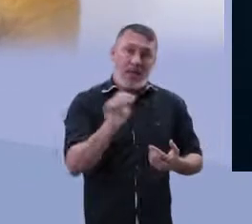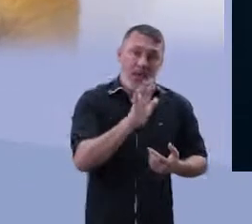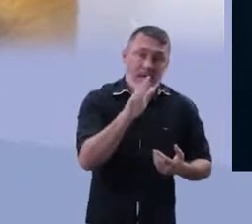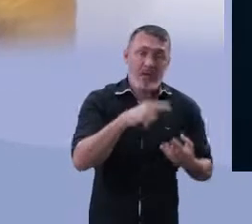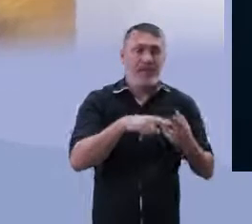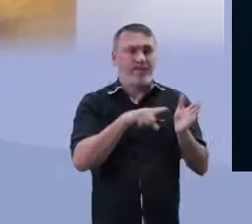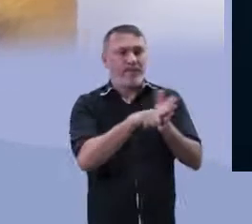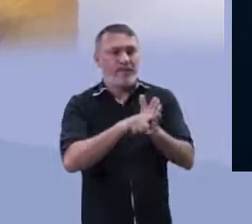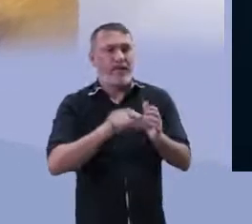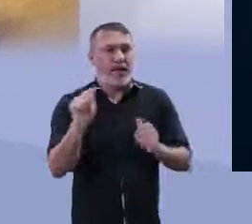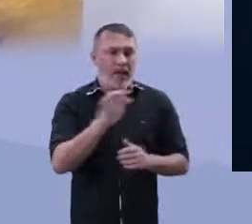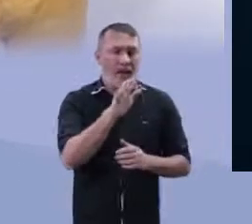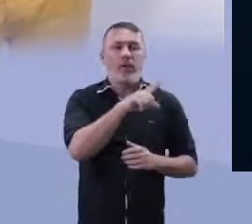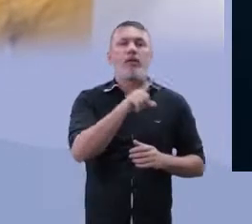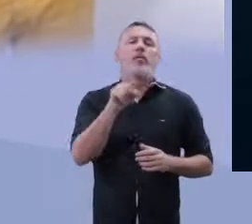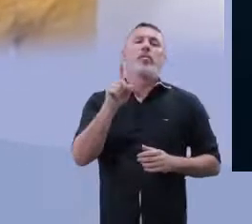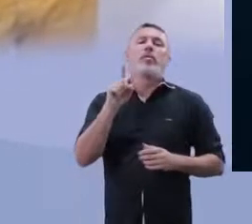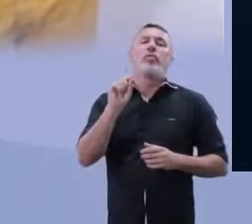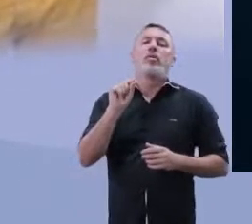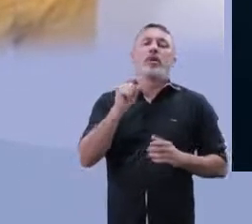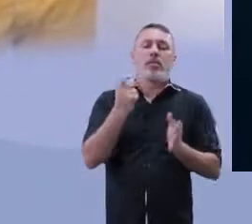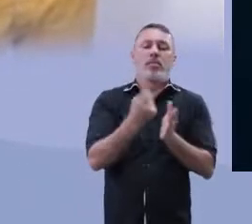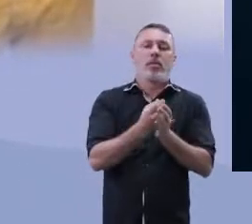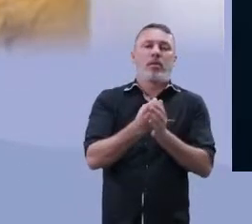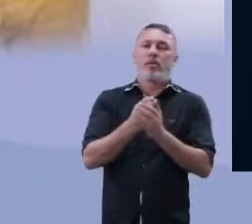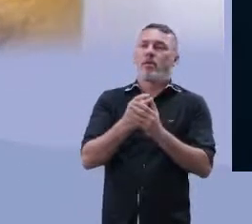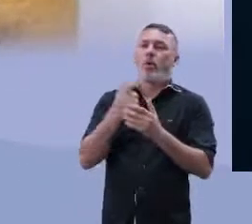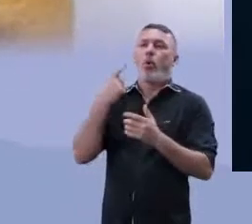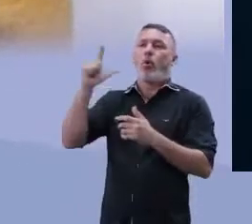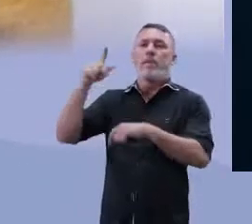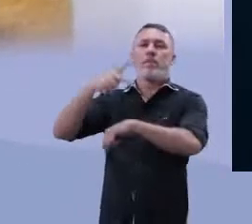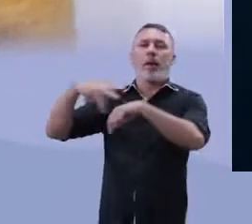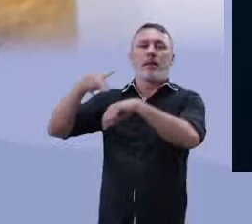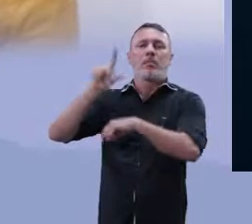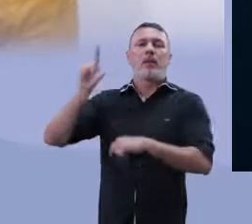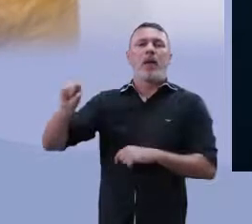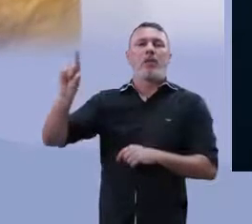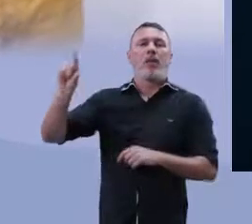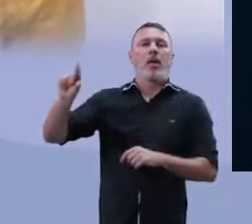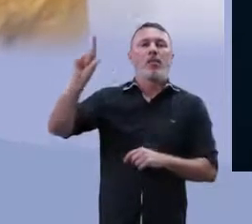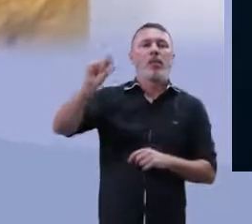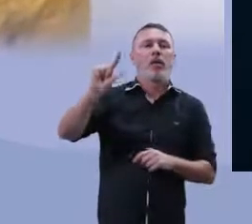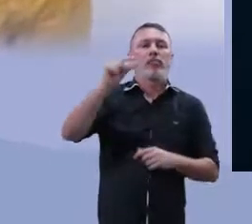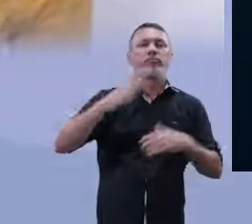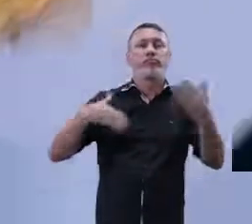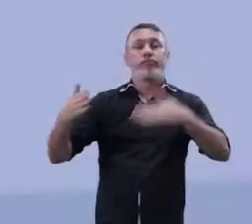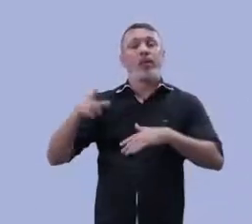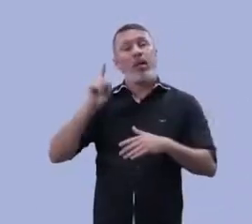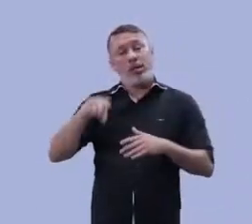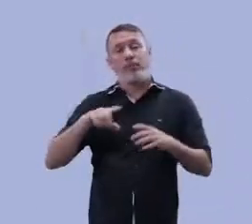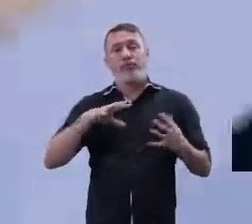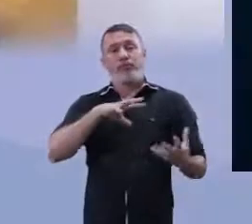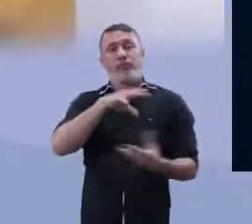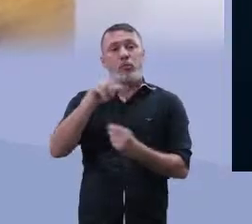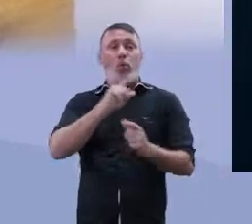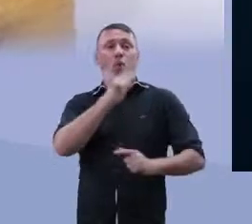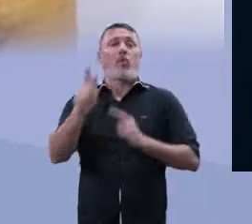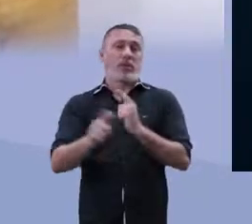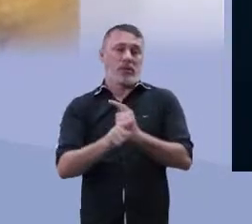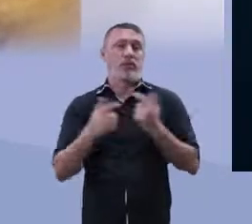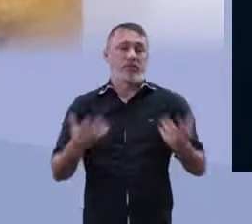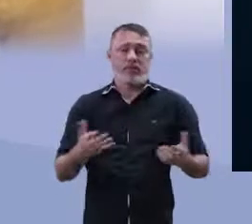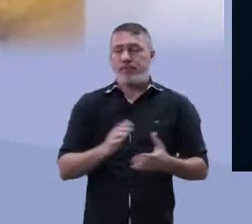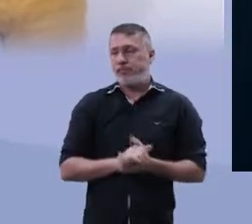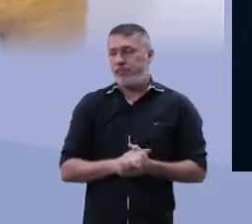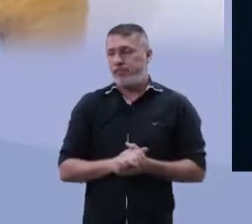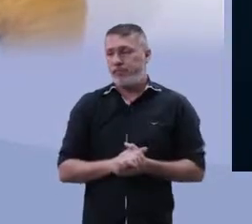eles fizeram? Começaram a terceirizar a produção. E essa é uma característica desse nosso mundo globalizado. Esse início, né, só para a